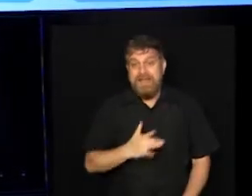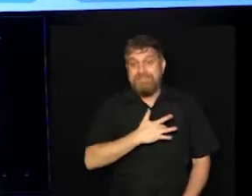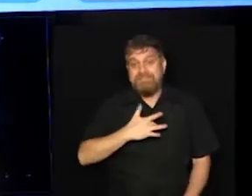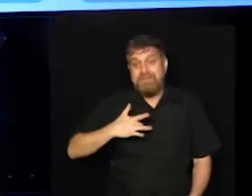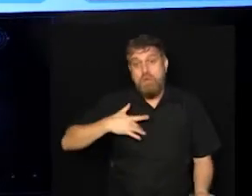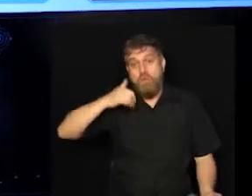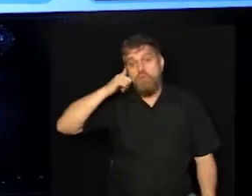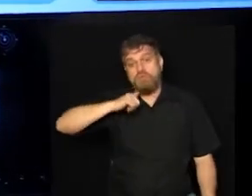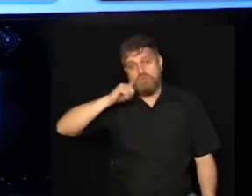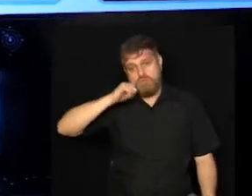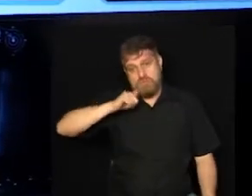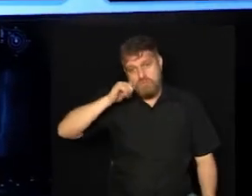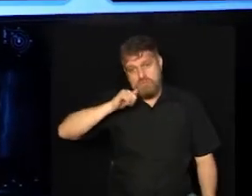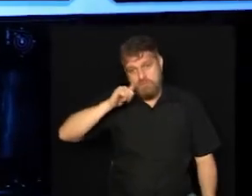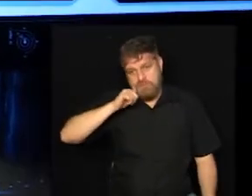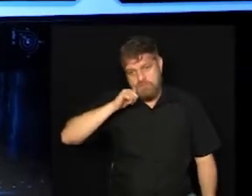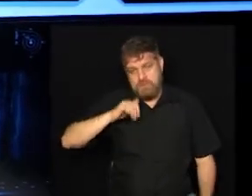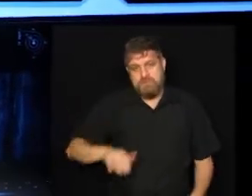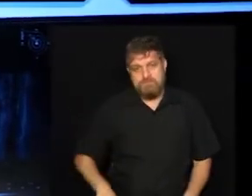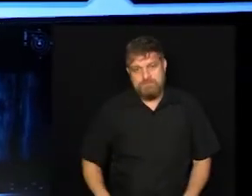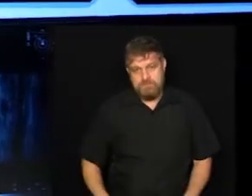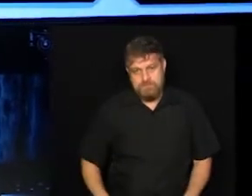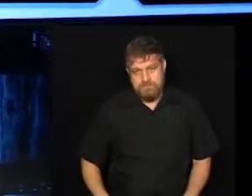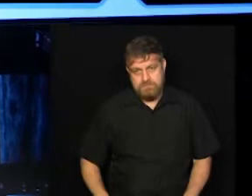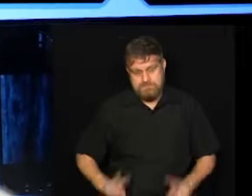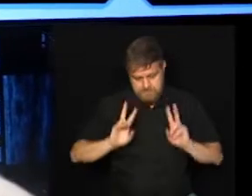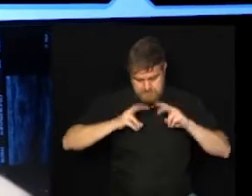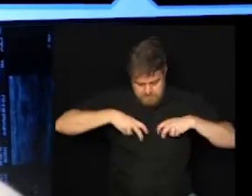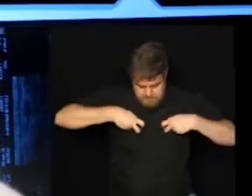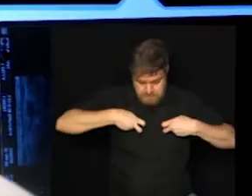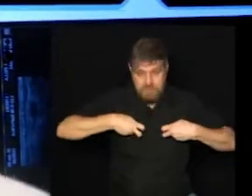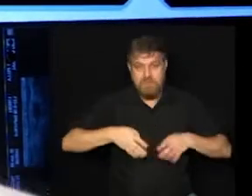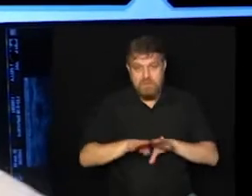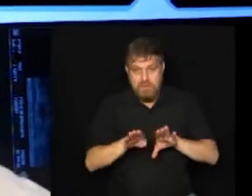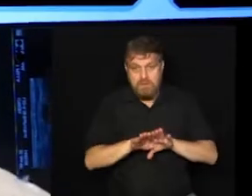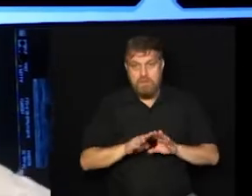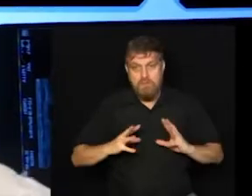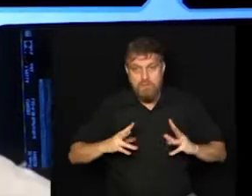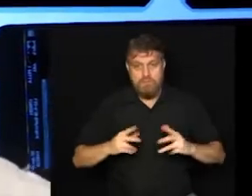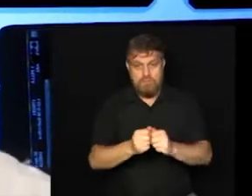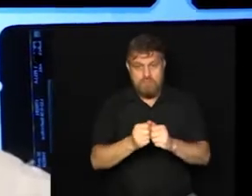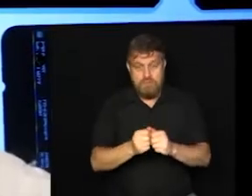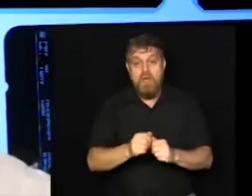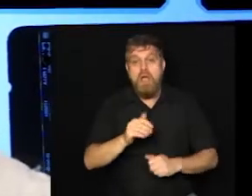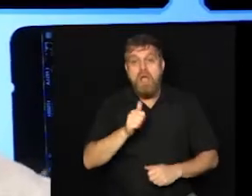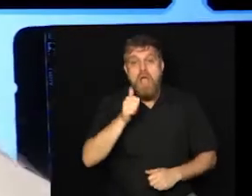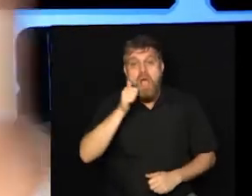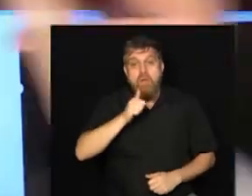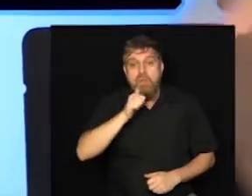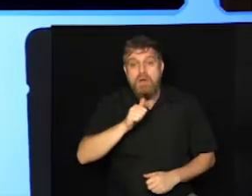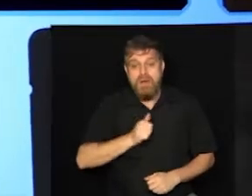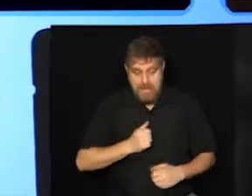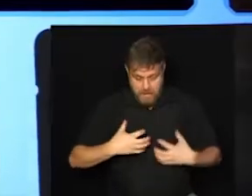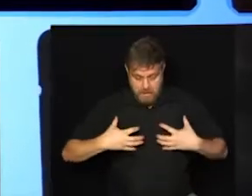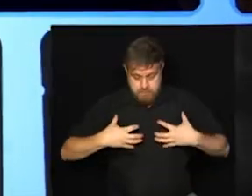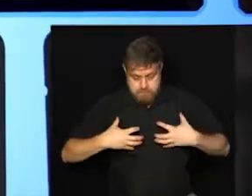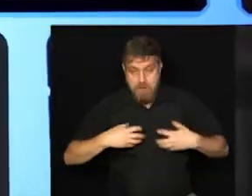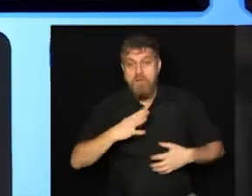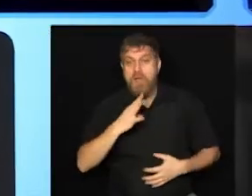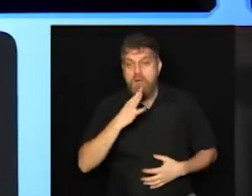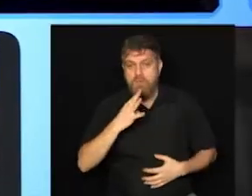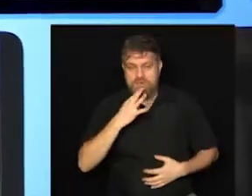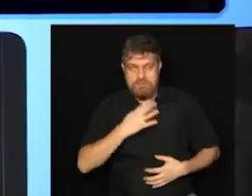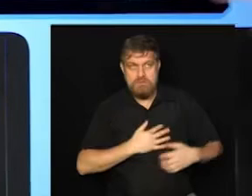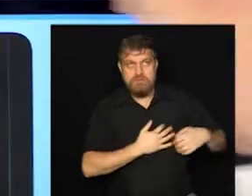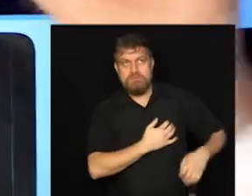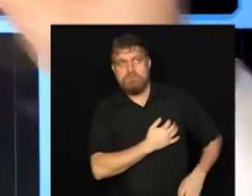da mulher. Da saúde como um todo, né? Da saúde como um todo, ela tem que conhecer sua mama,